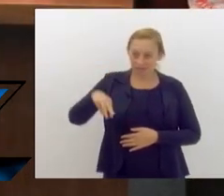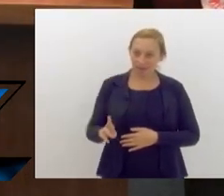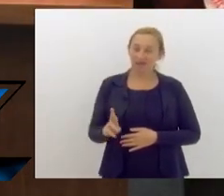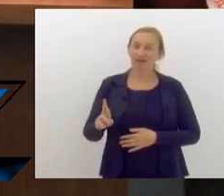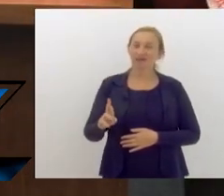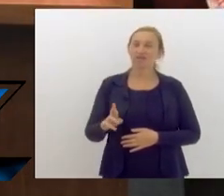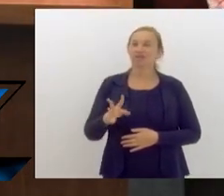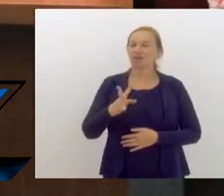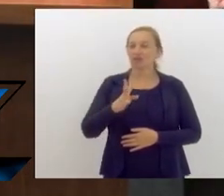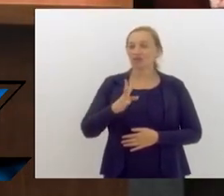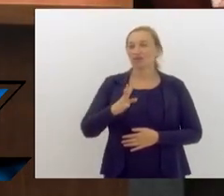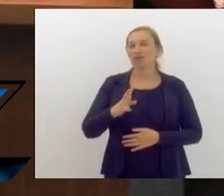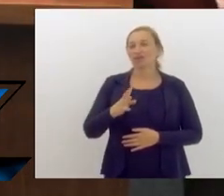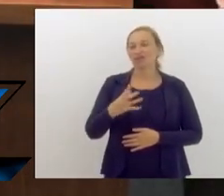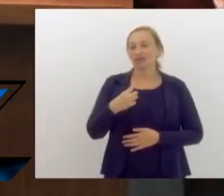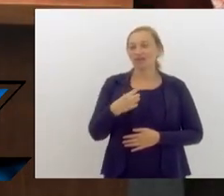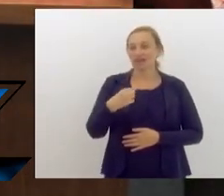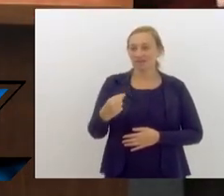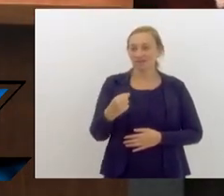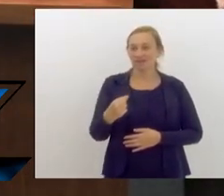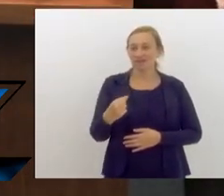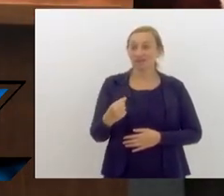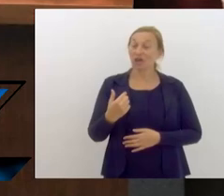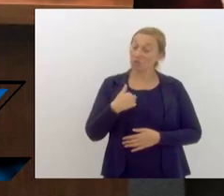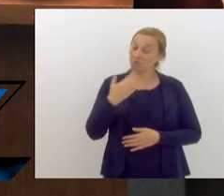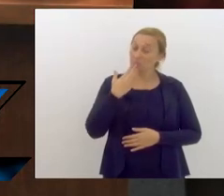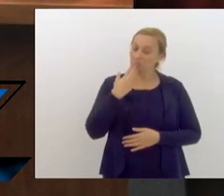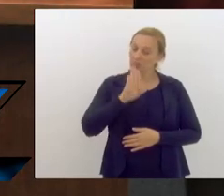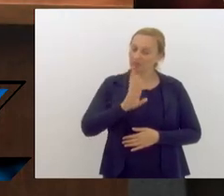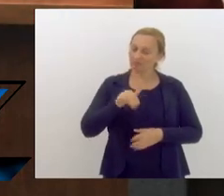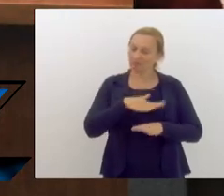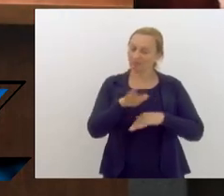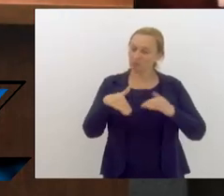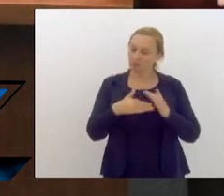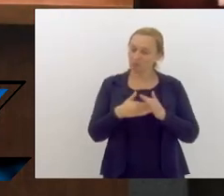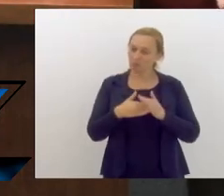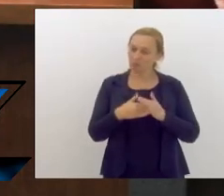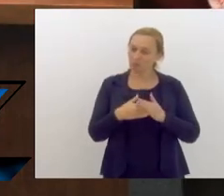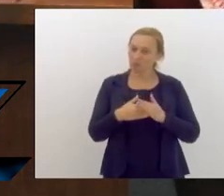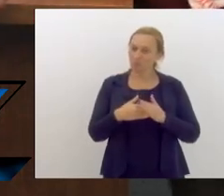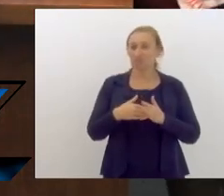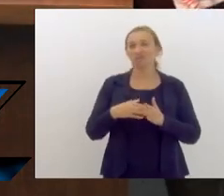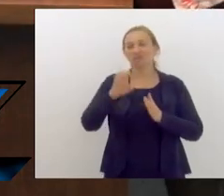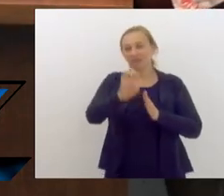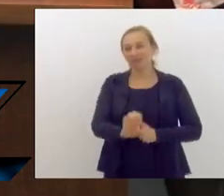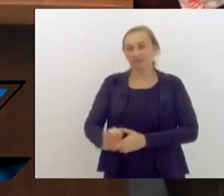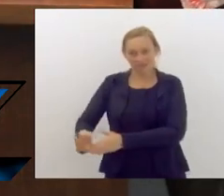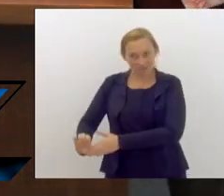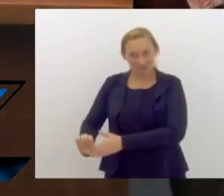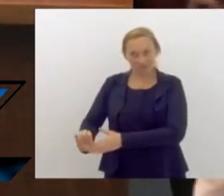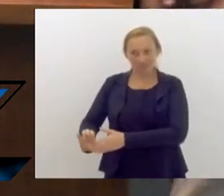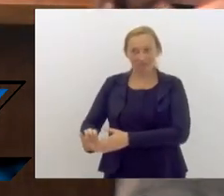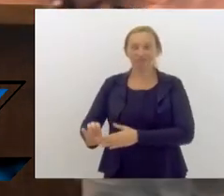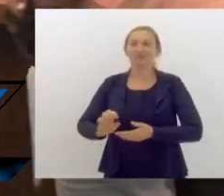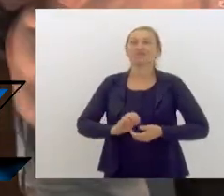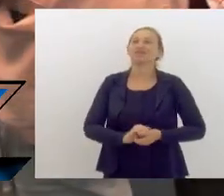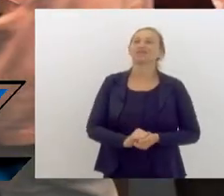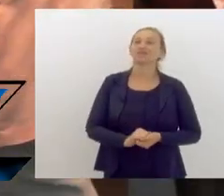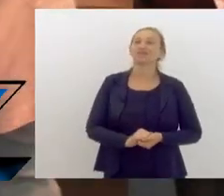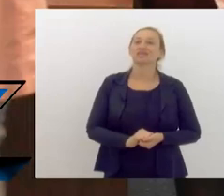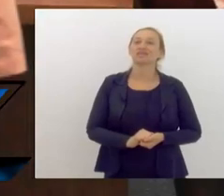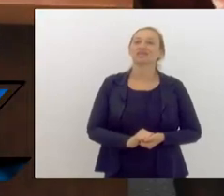na liderança do partido e o que eu prometo a eles e a todo o nosso campo da esquerda o campo Progressista do campo popular do Estado do Rio de Janeiro